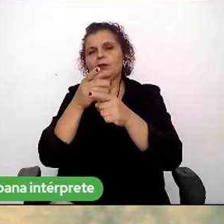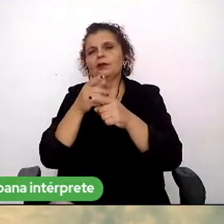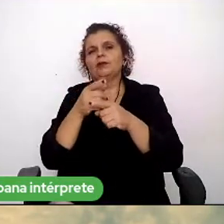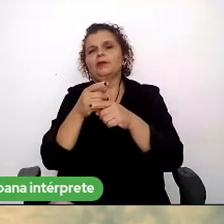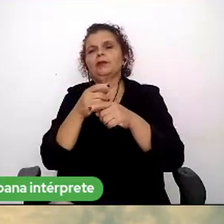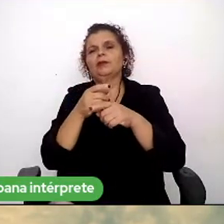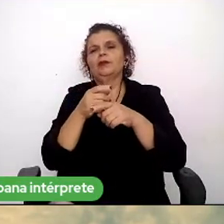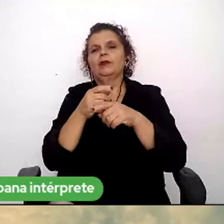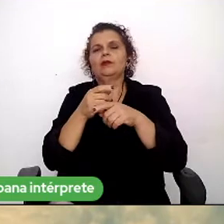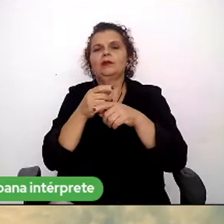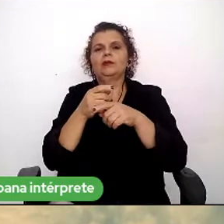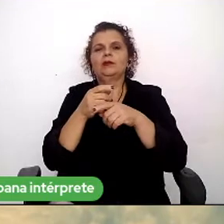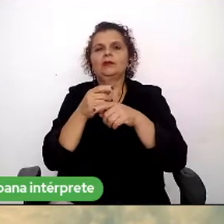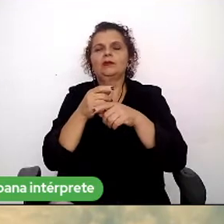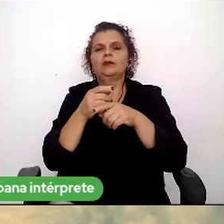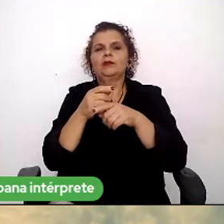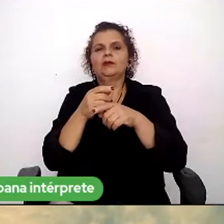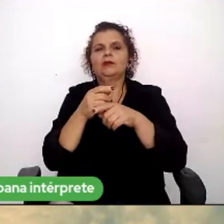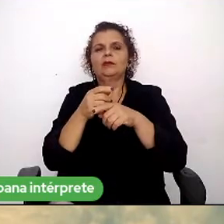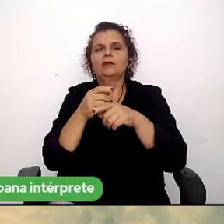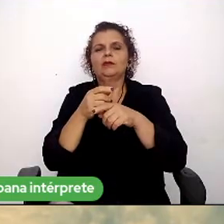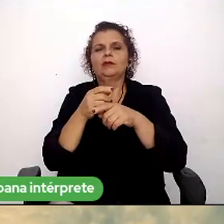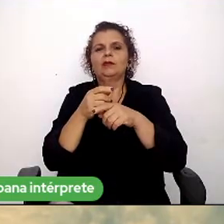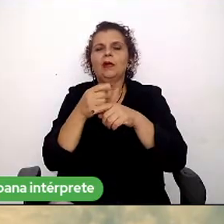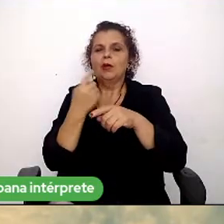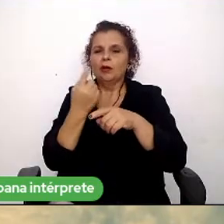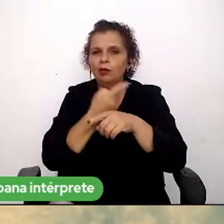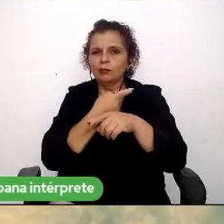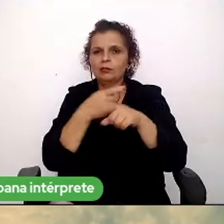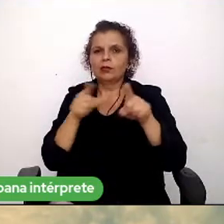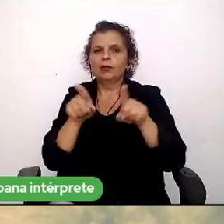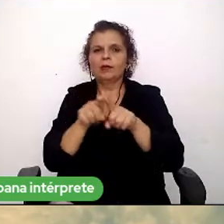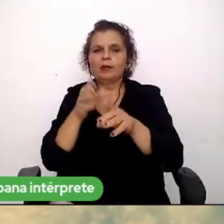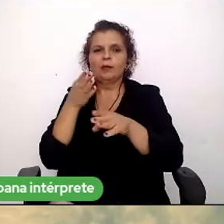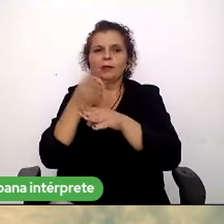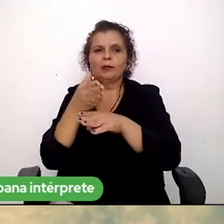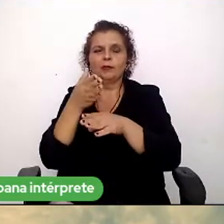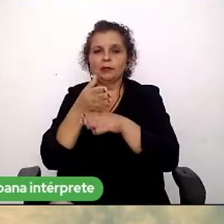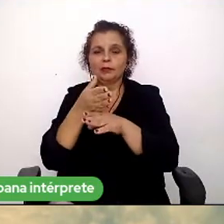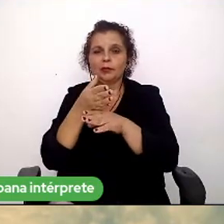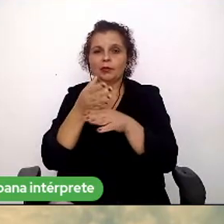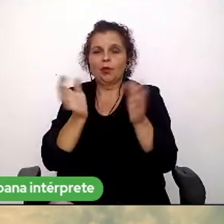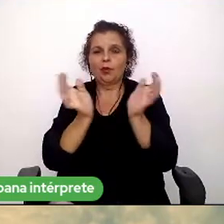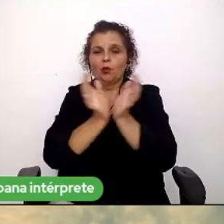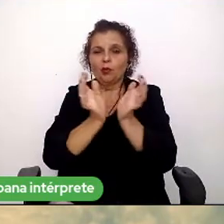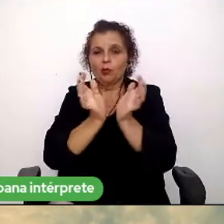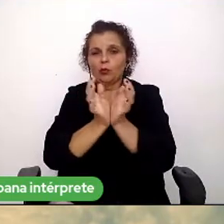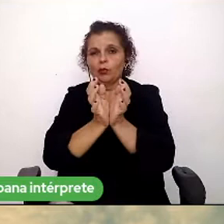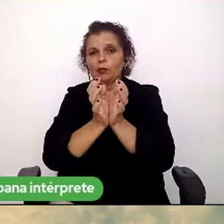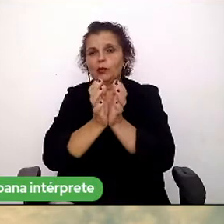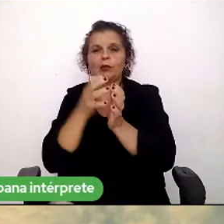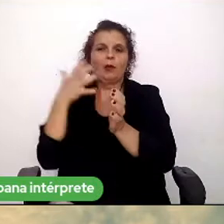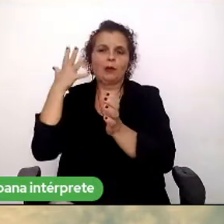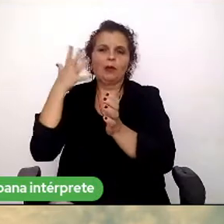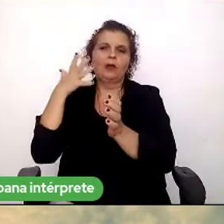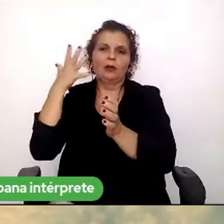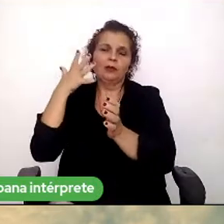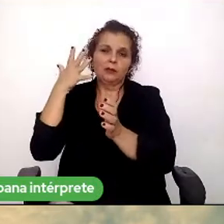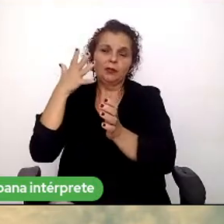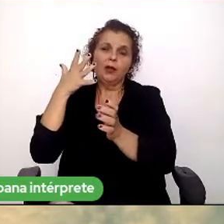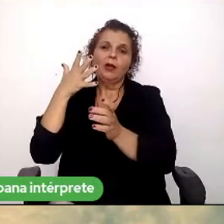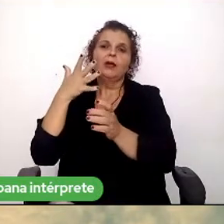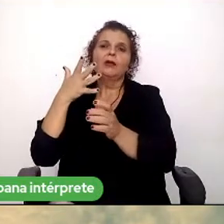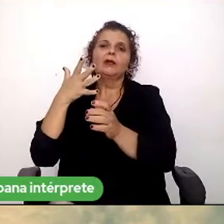o desenvolvimento. E a gente também vai ter participando desse workshop, dessas atividades,